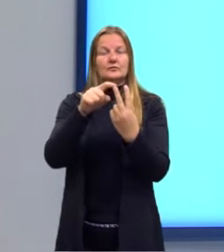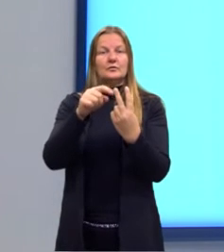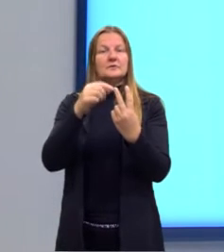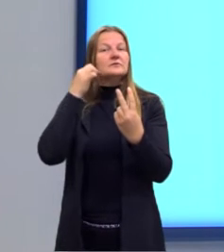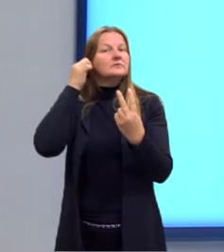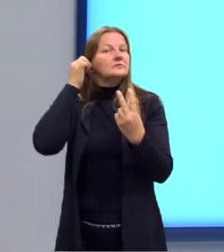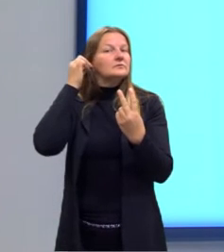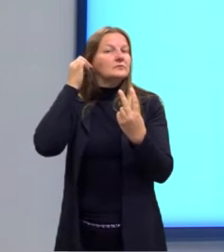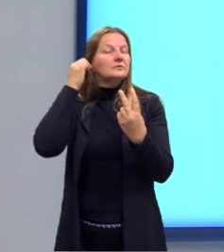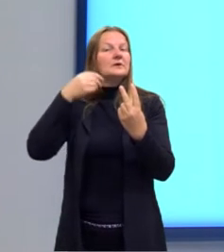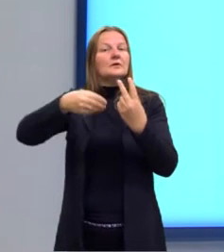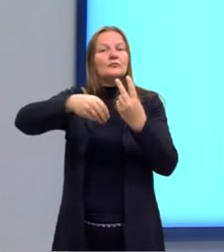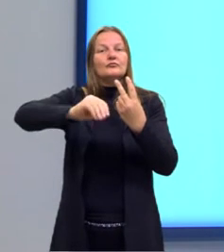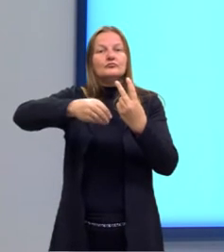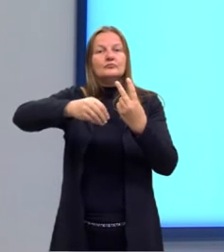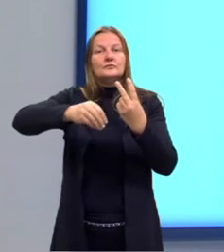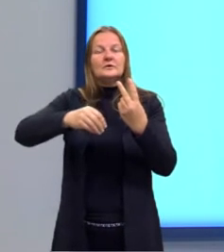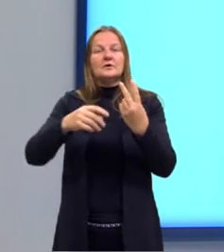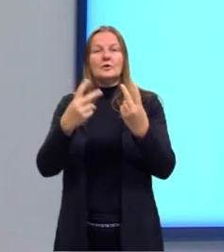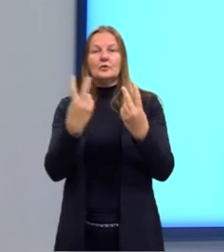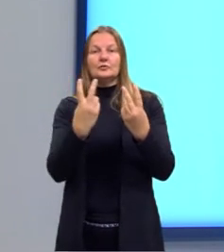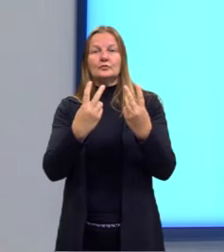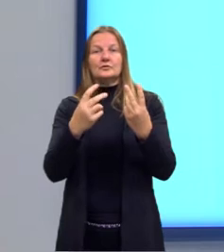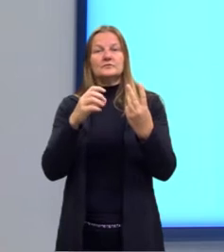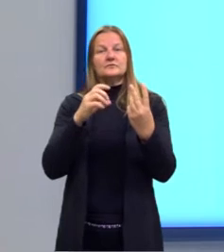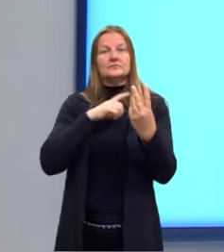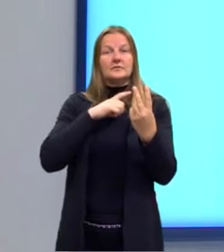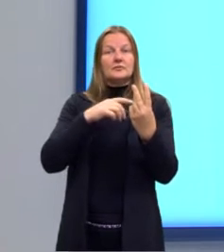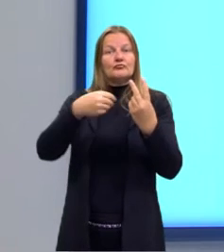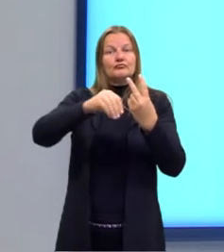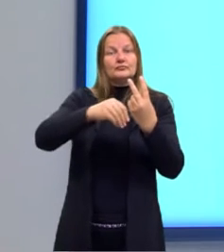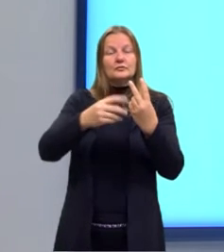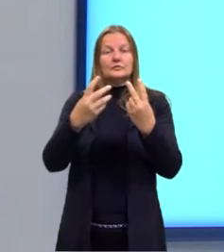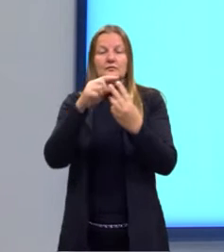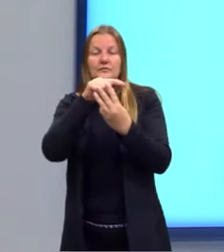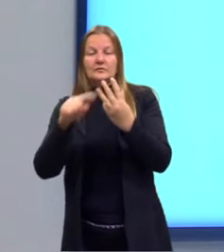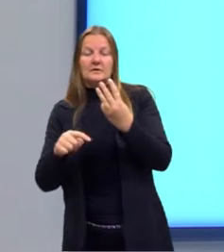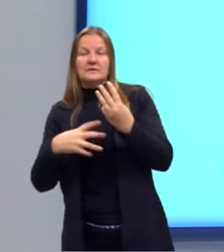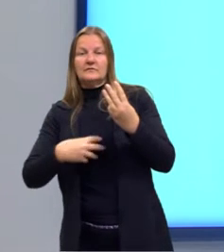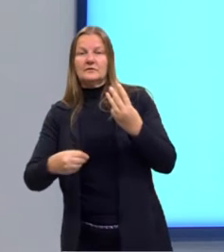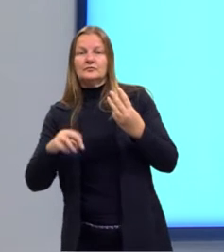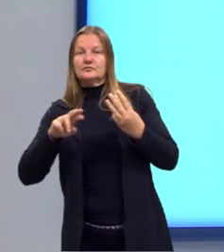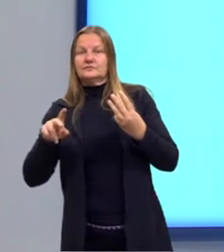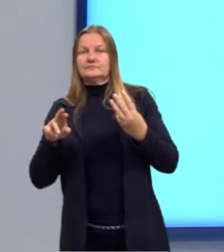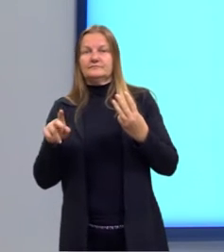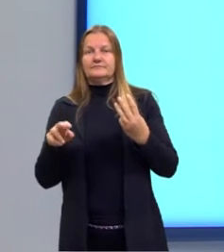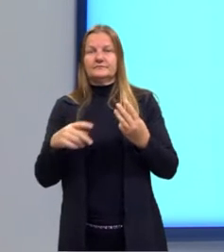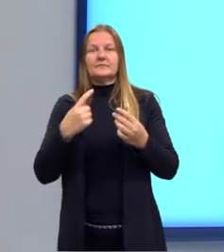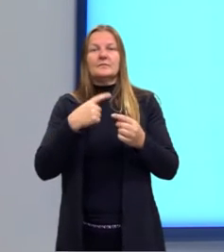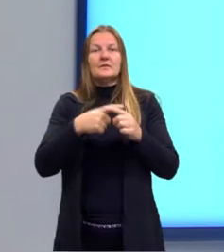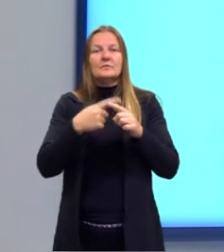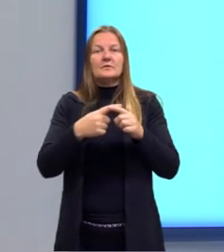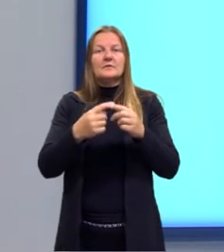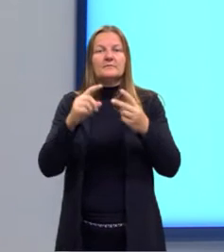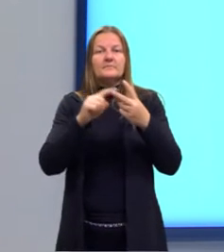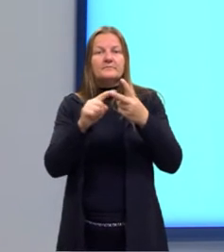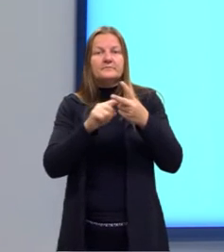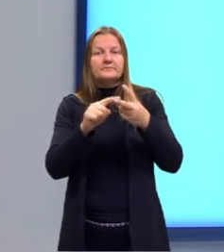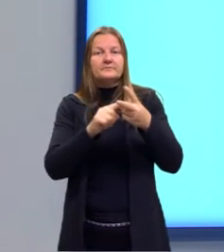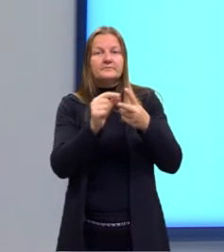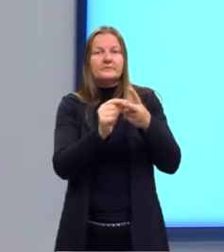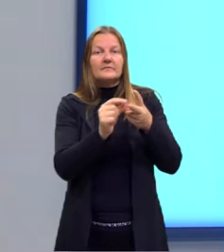lobo da orelha solto dois filhos tiveram Só que os outros três não então isso é um indício forte